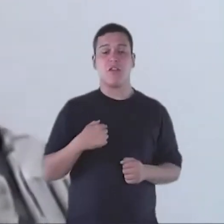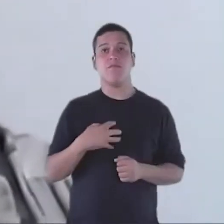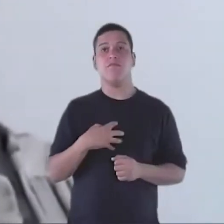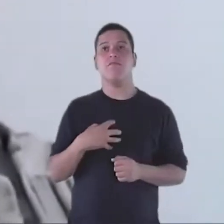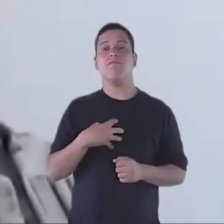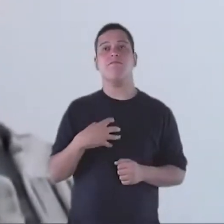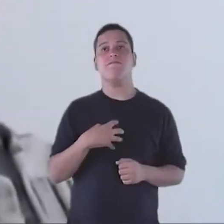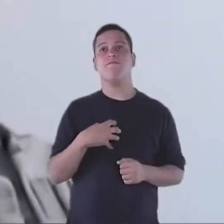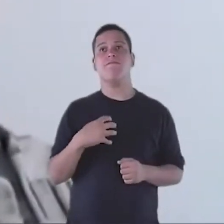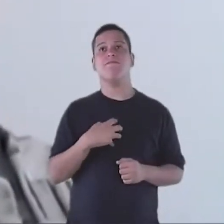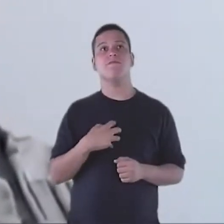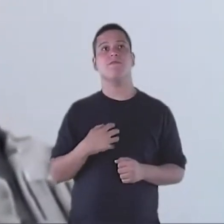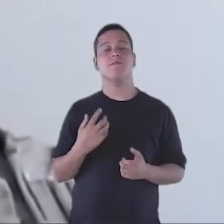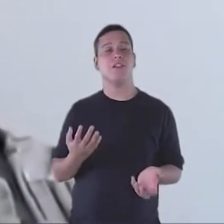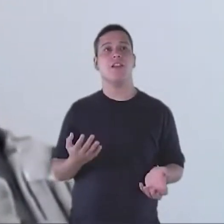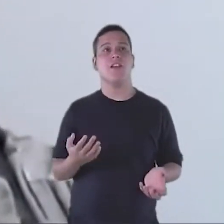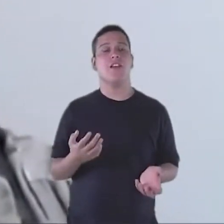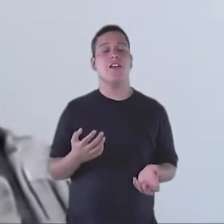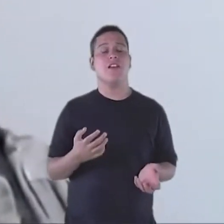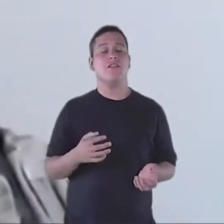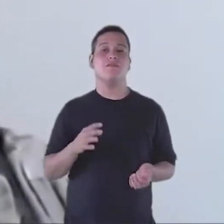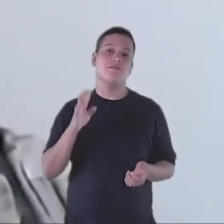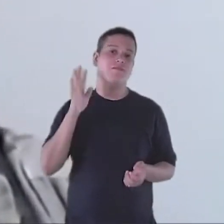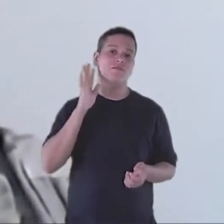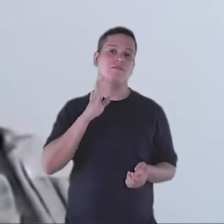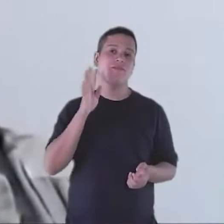meus três irmãos.